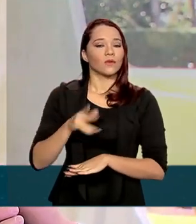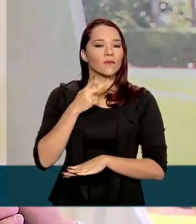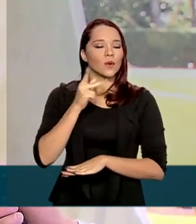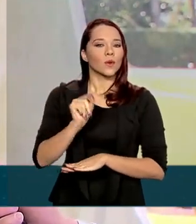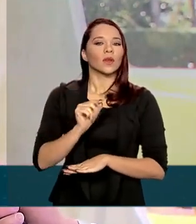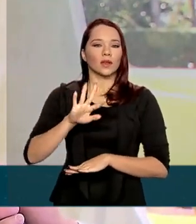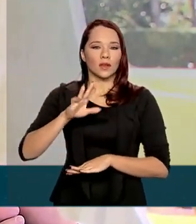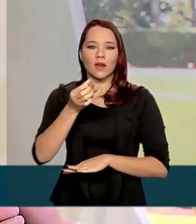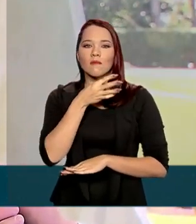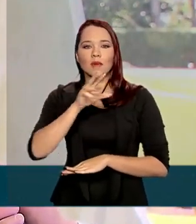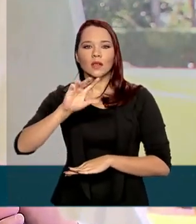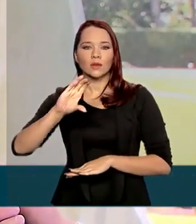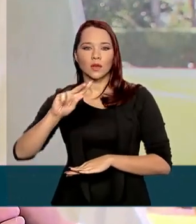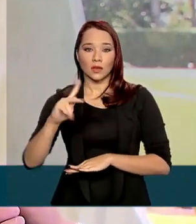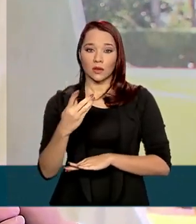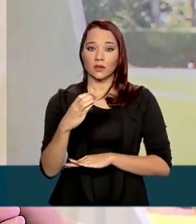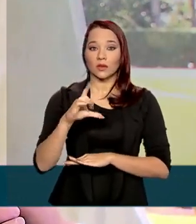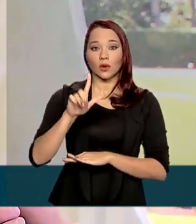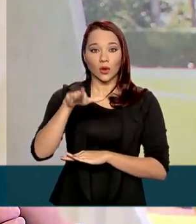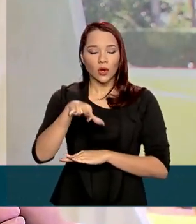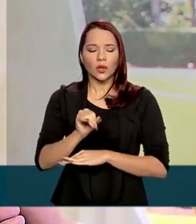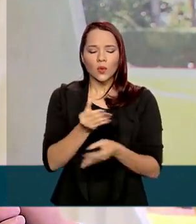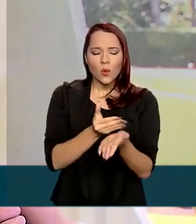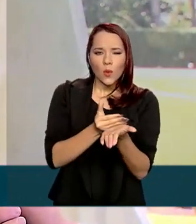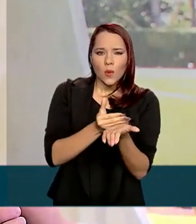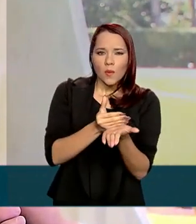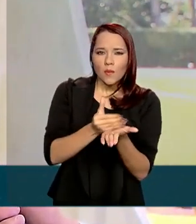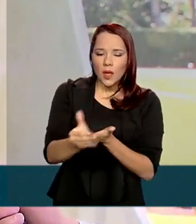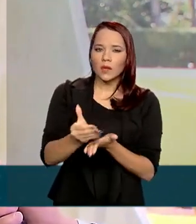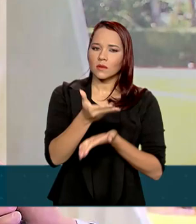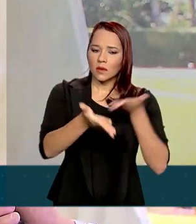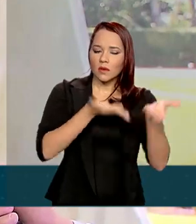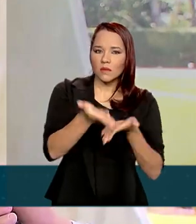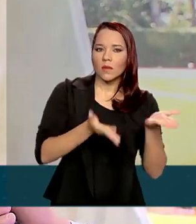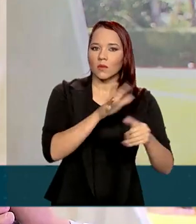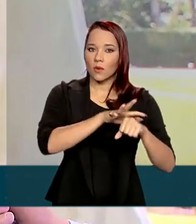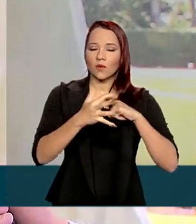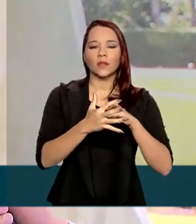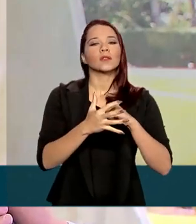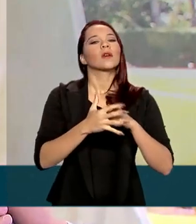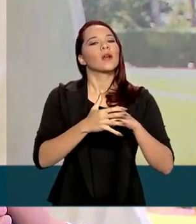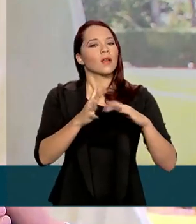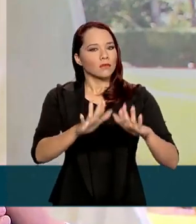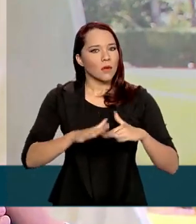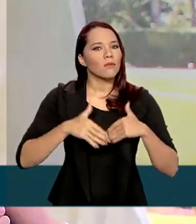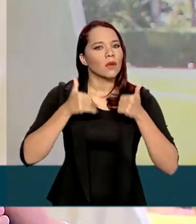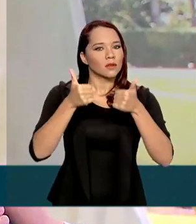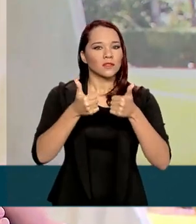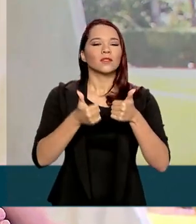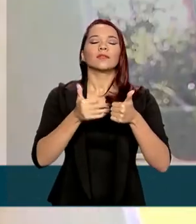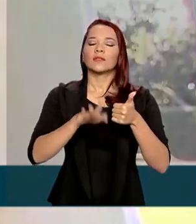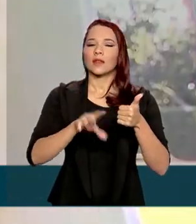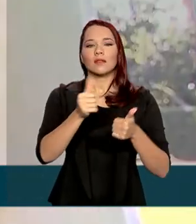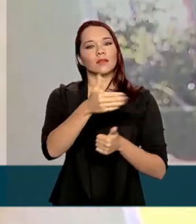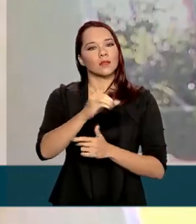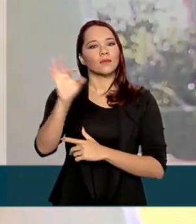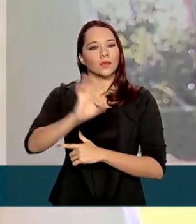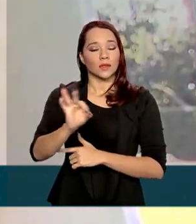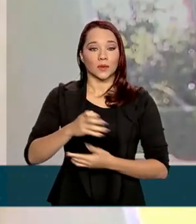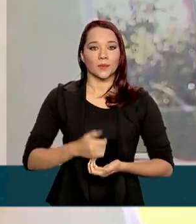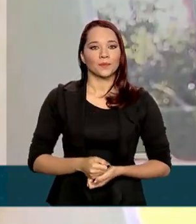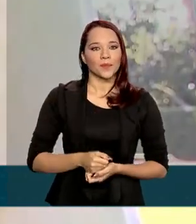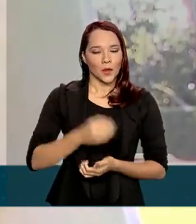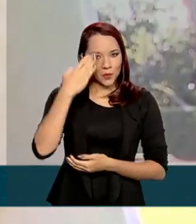a hidroxicloroquina na na fase inicial ela a chance sucesso chegar por volta de cem porcento